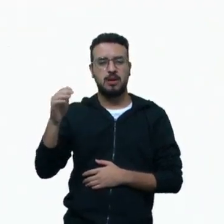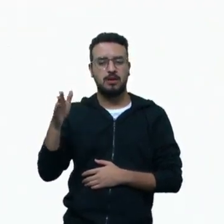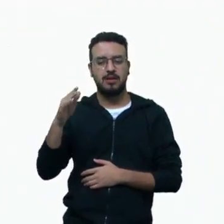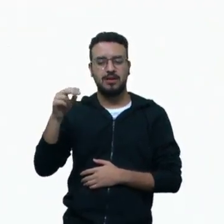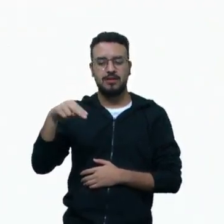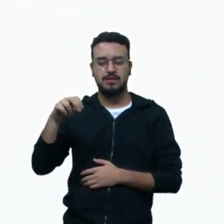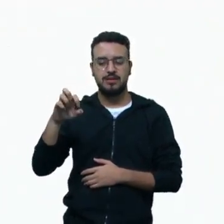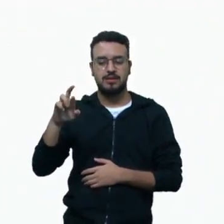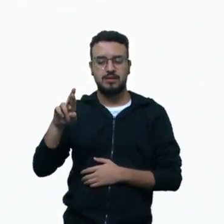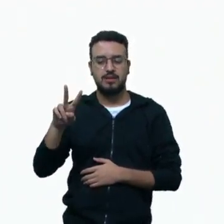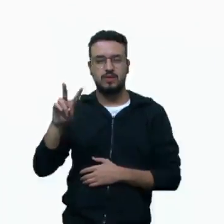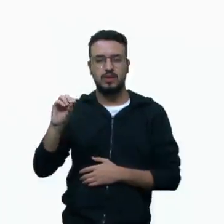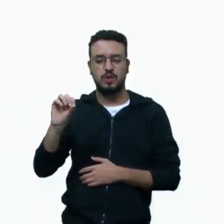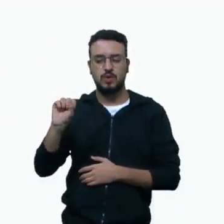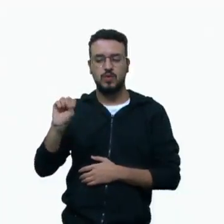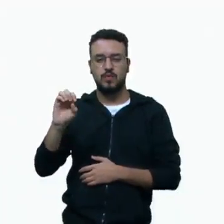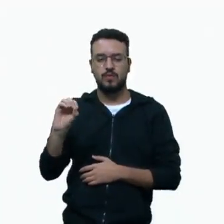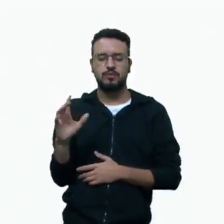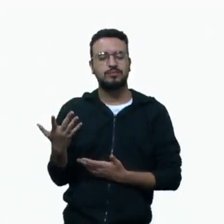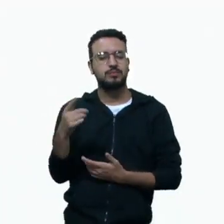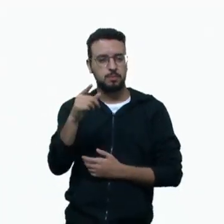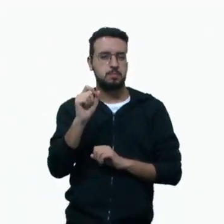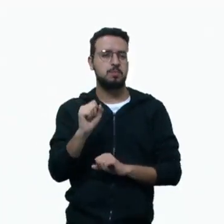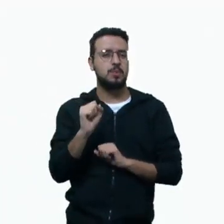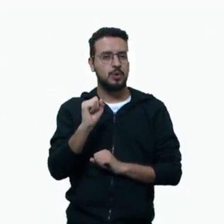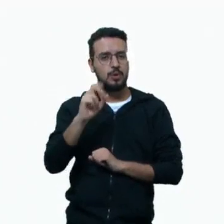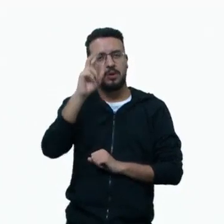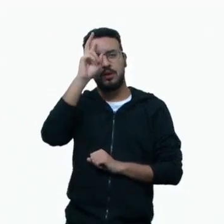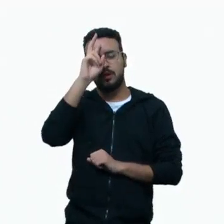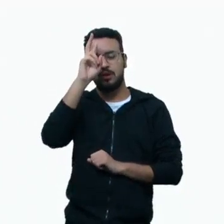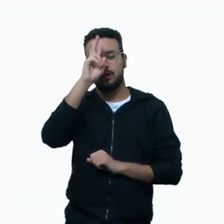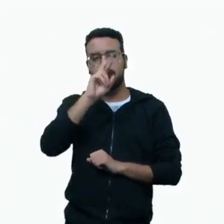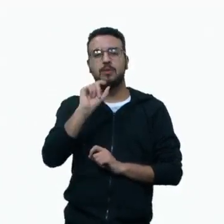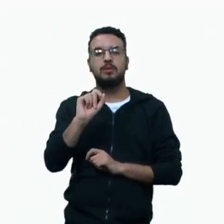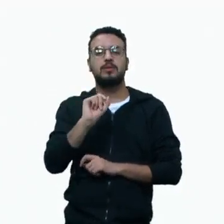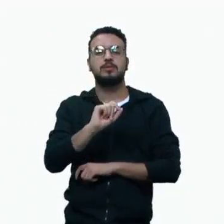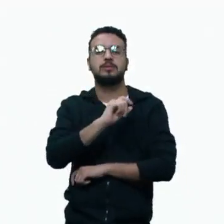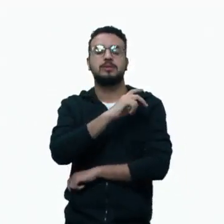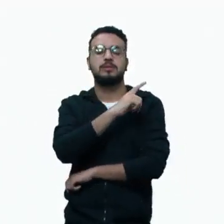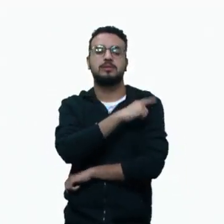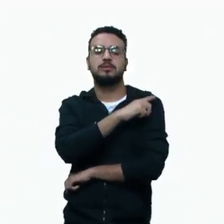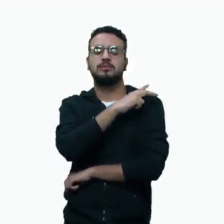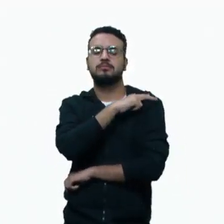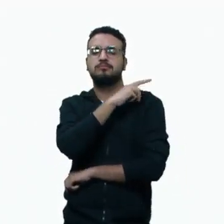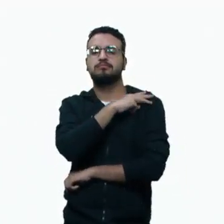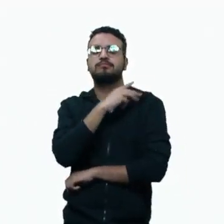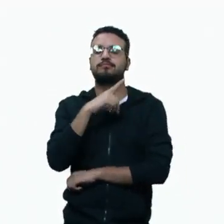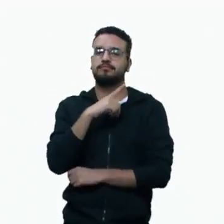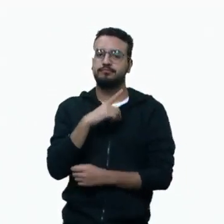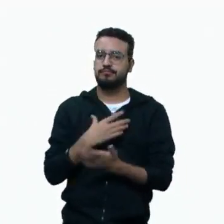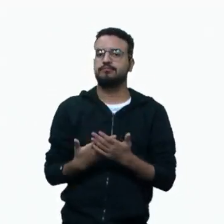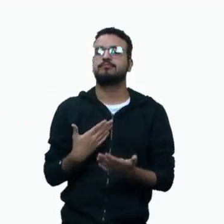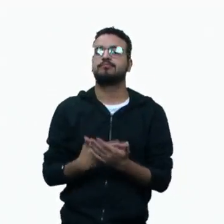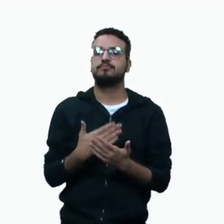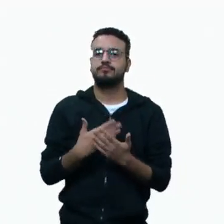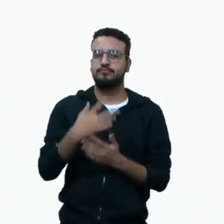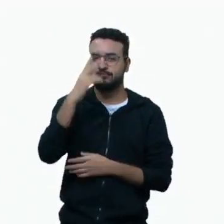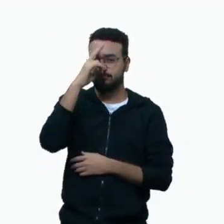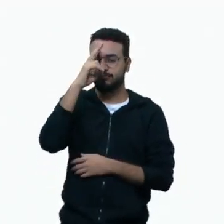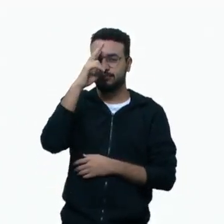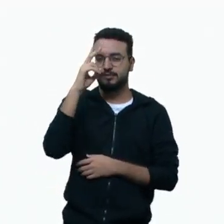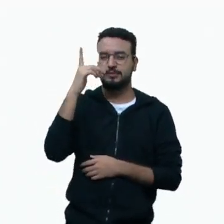de ciências lá de vocês, né, no período do colegial, da